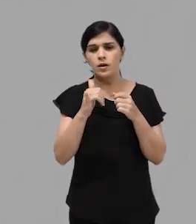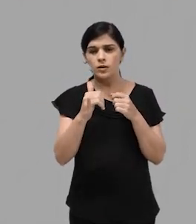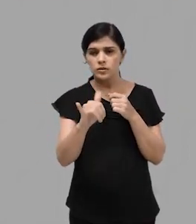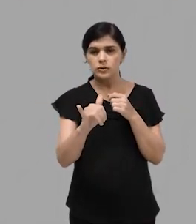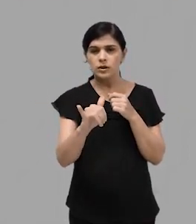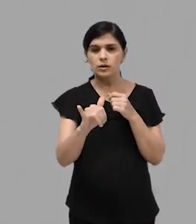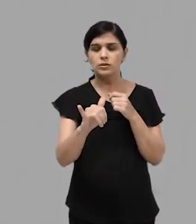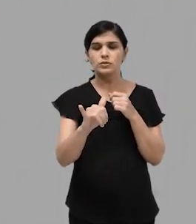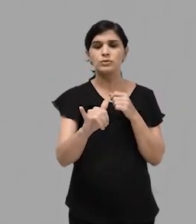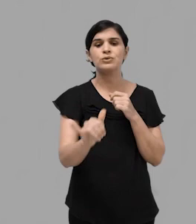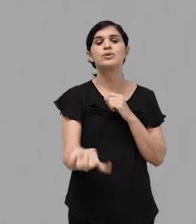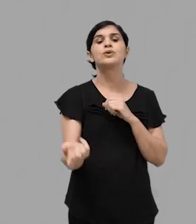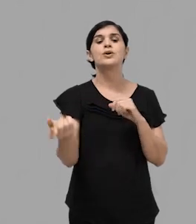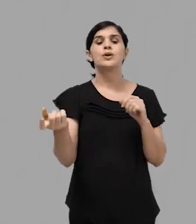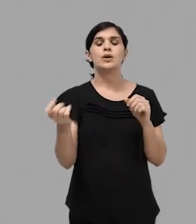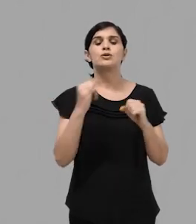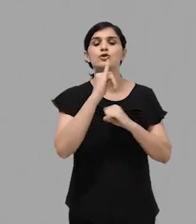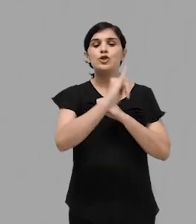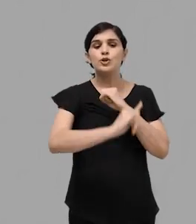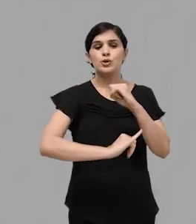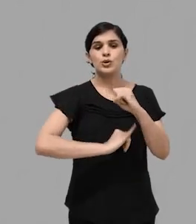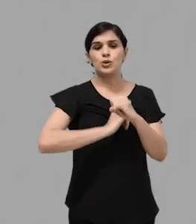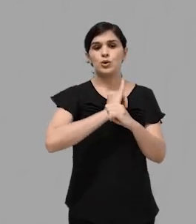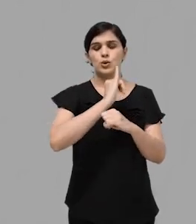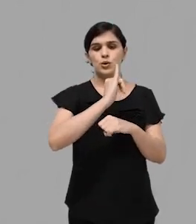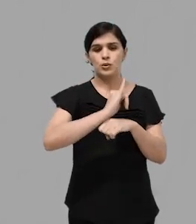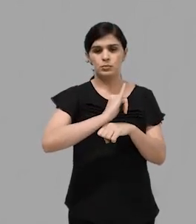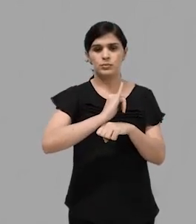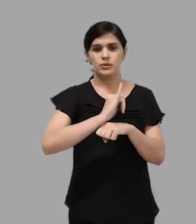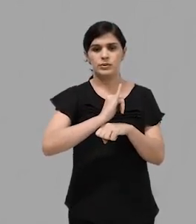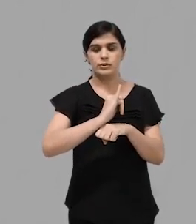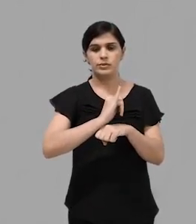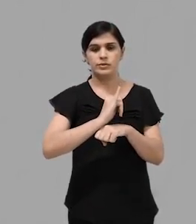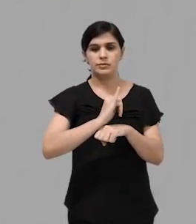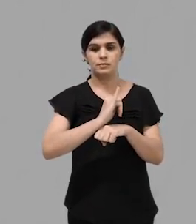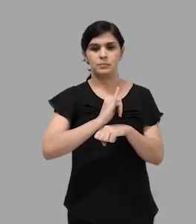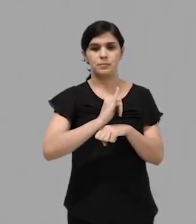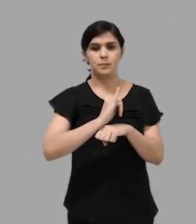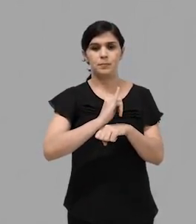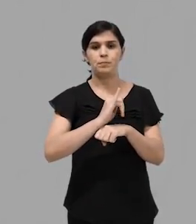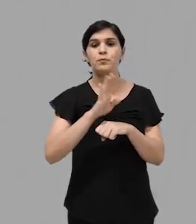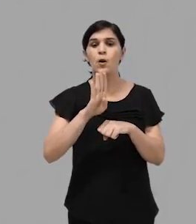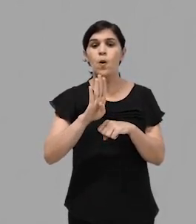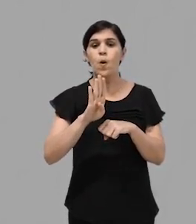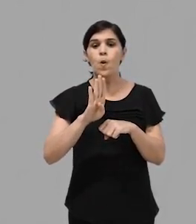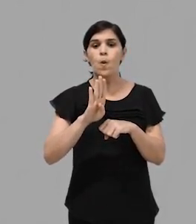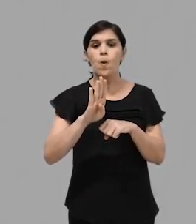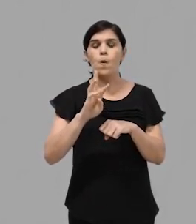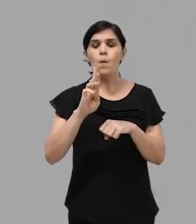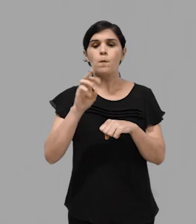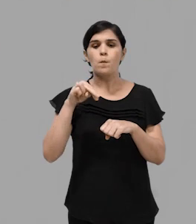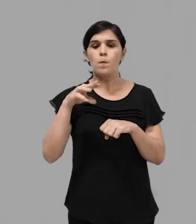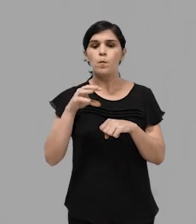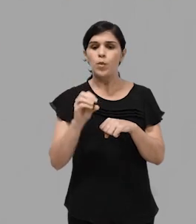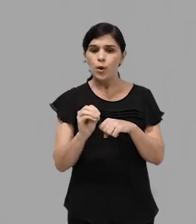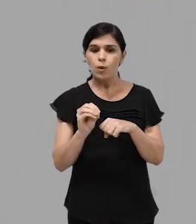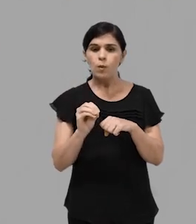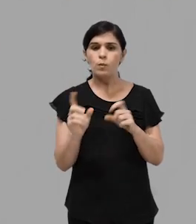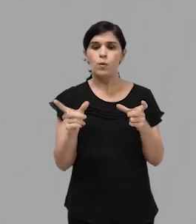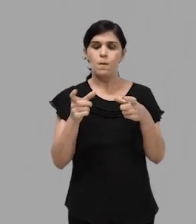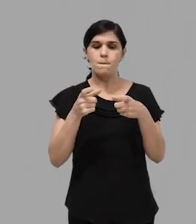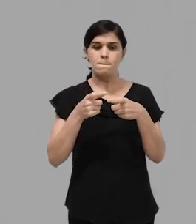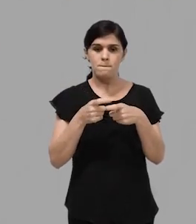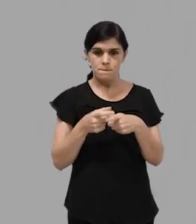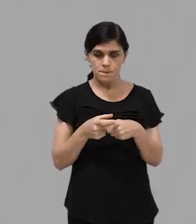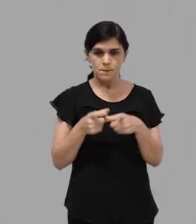cloro, como são menores do que o bromo, vão ter energias maiores, certo? E quem é o menor? É o